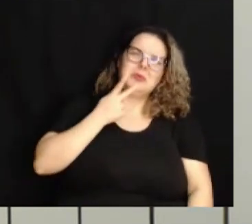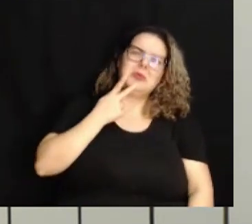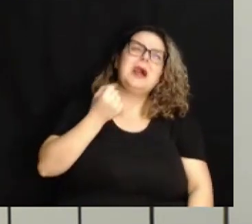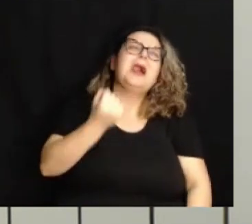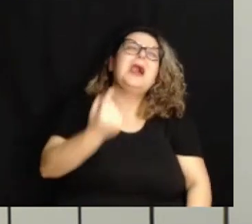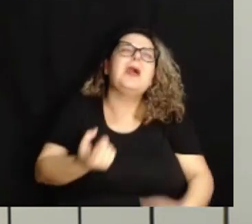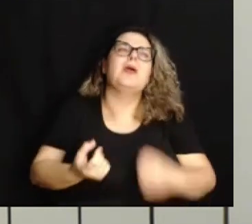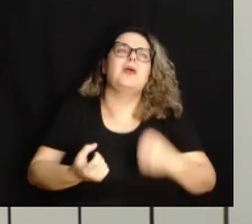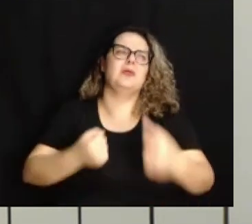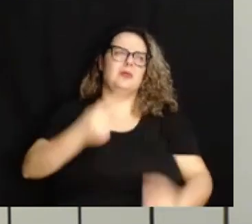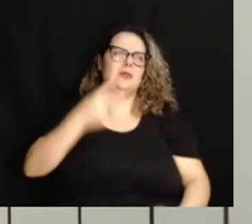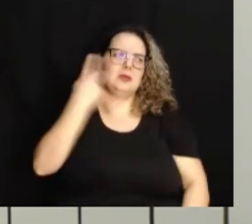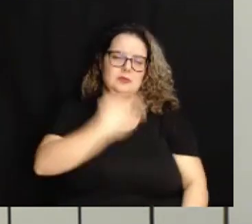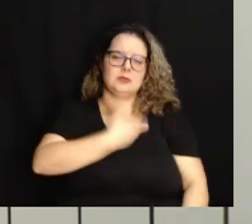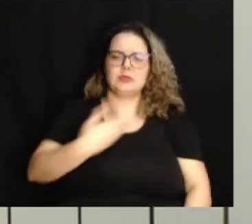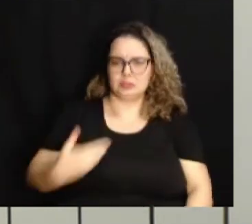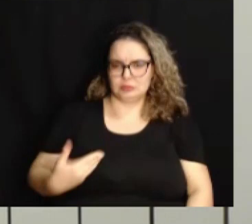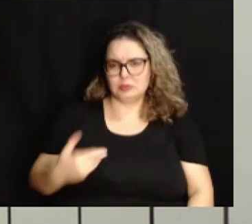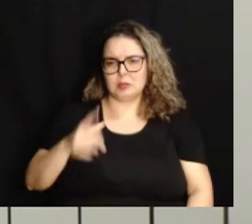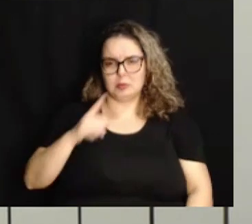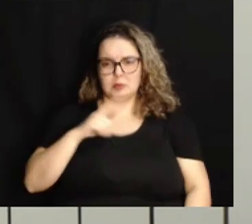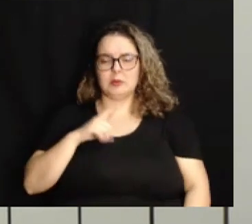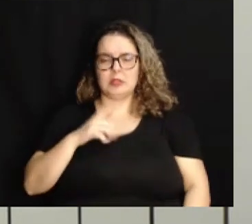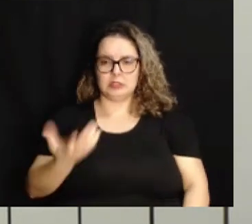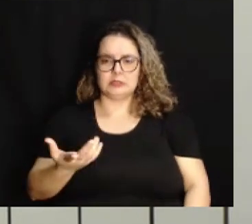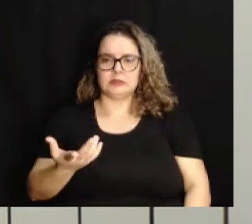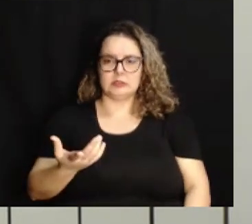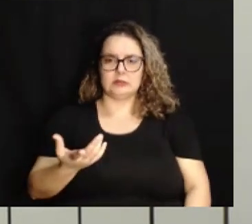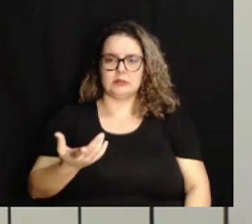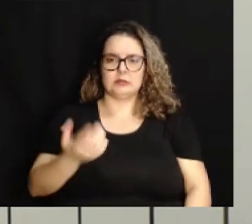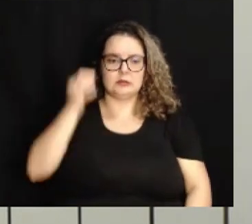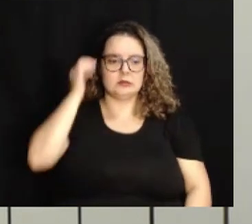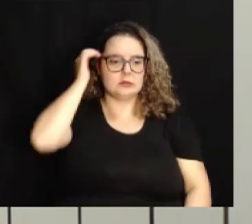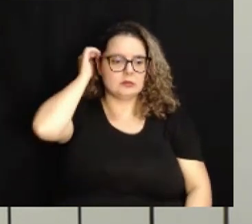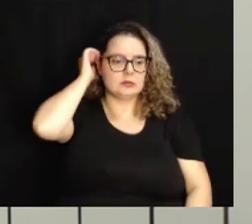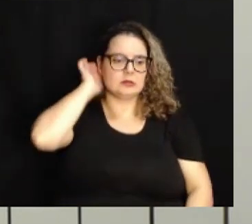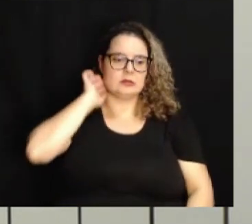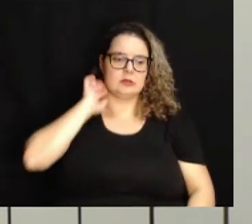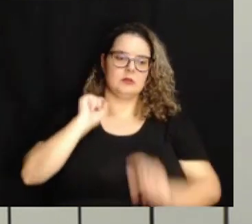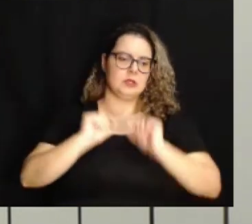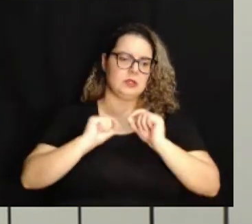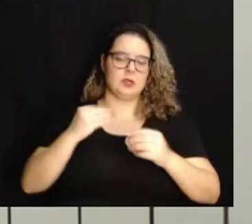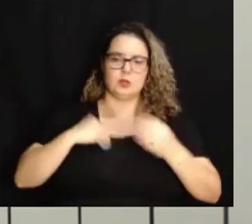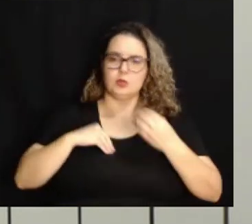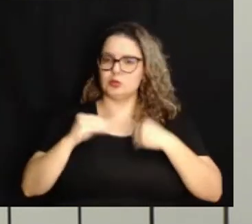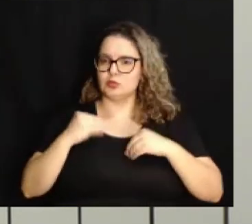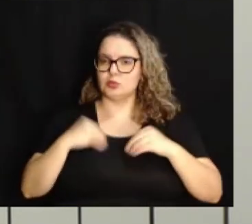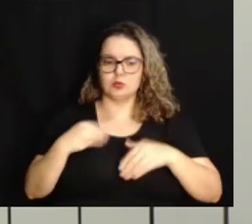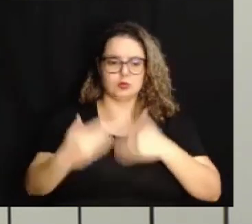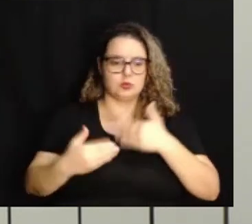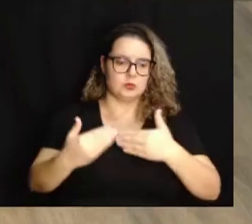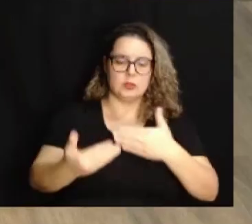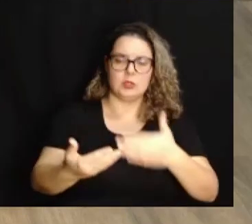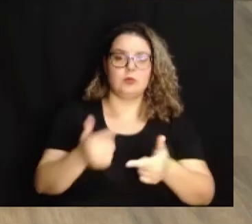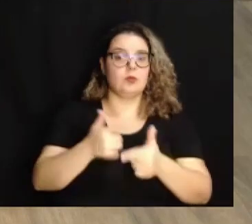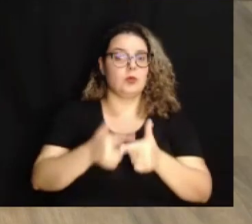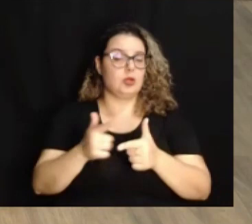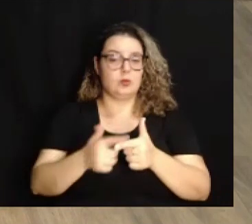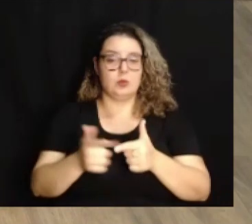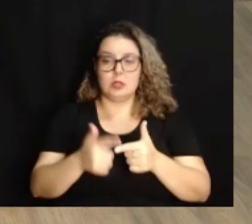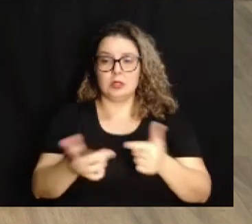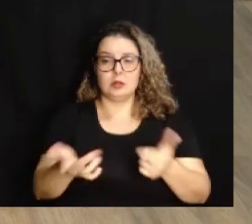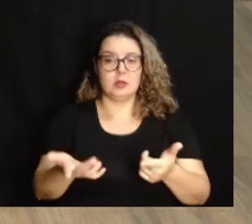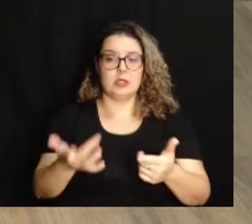né, para quem está com depressão, que está passando aí por problemas, né, de saúde